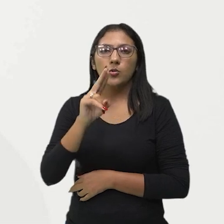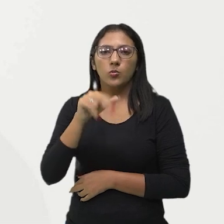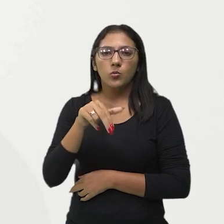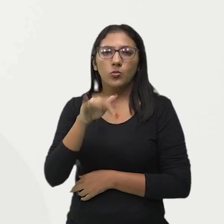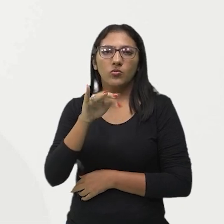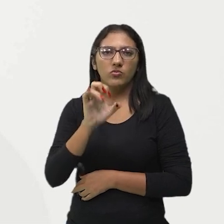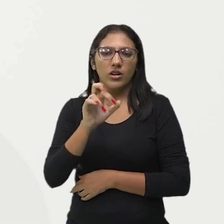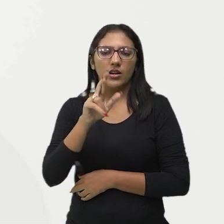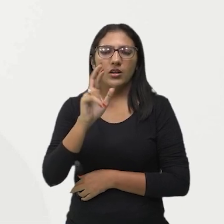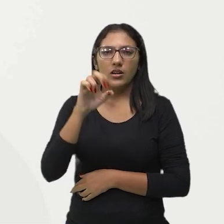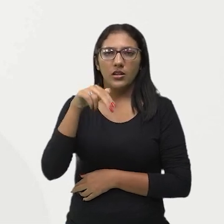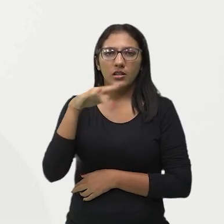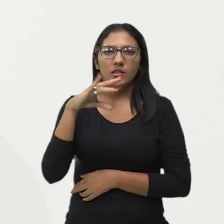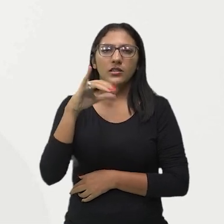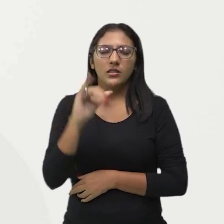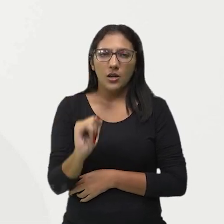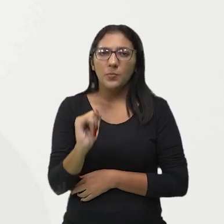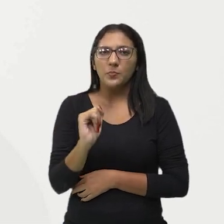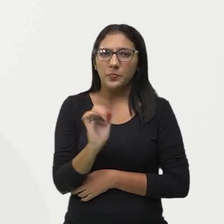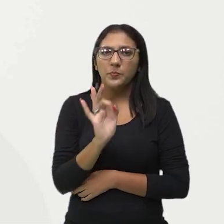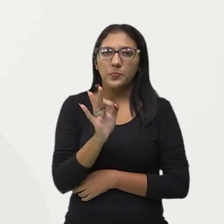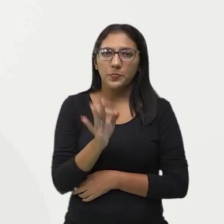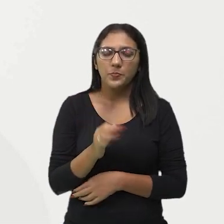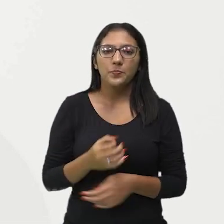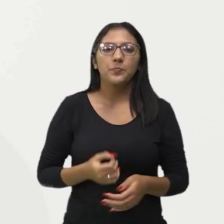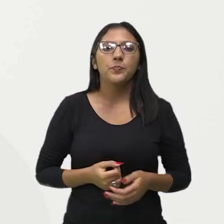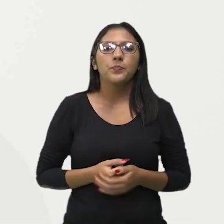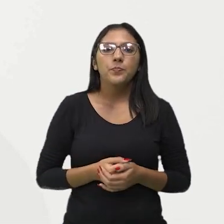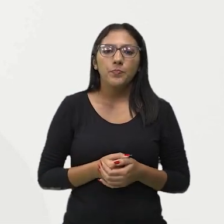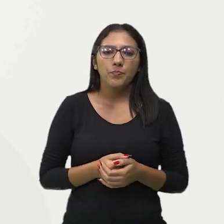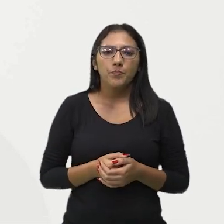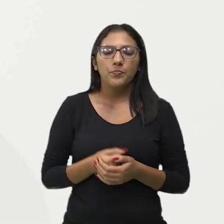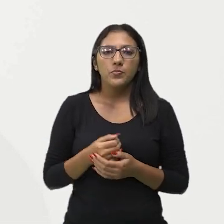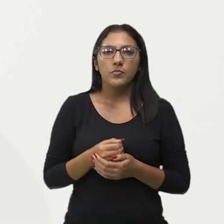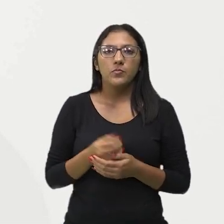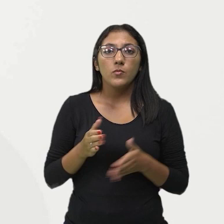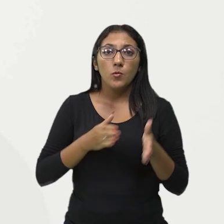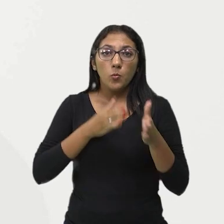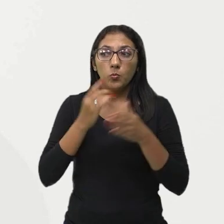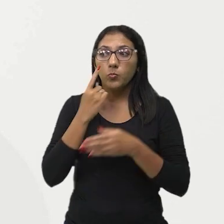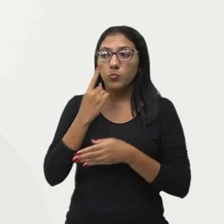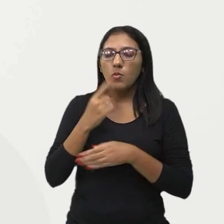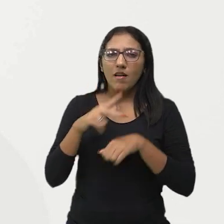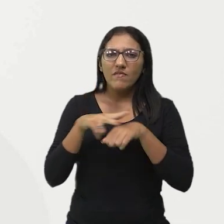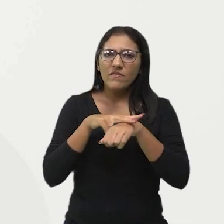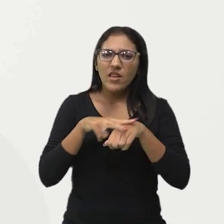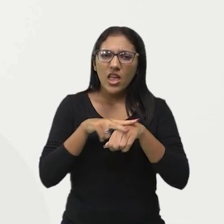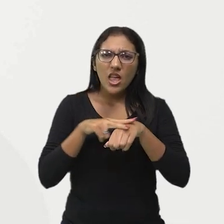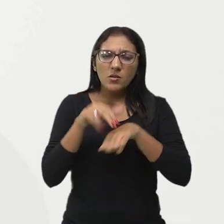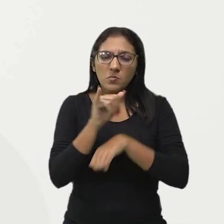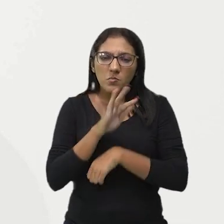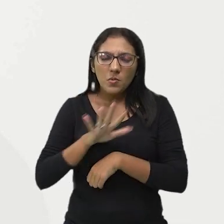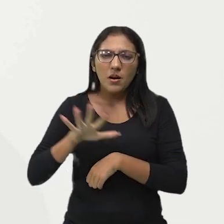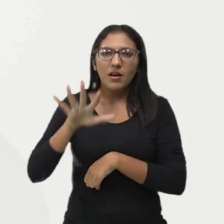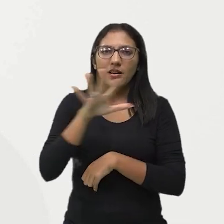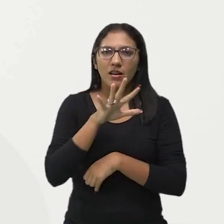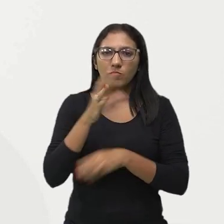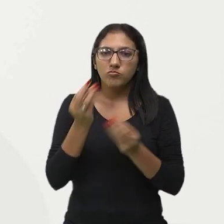parte verde, ó, toda essa parte verde é o que nós chamamos de